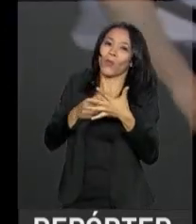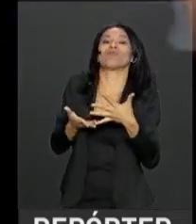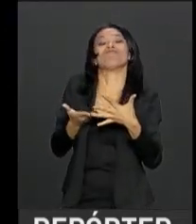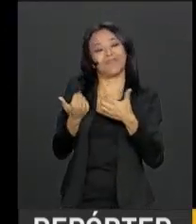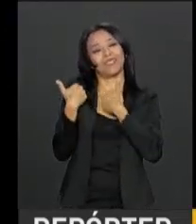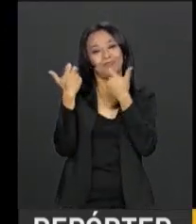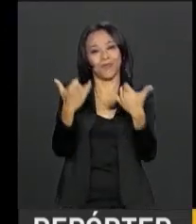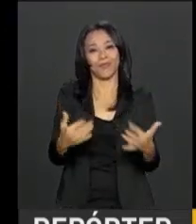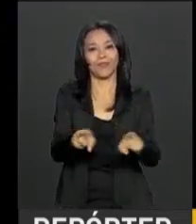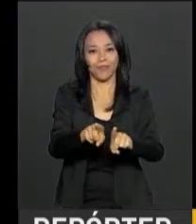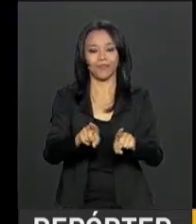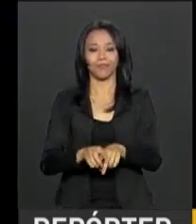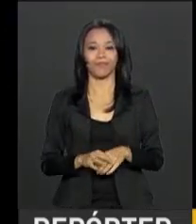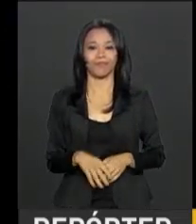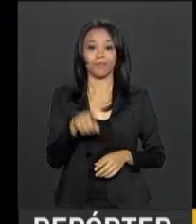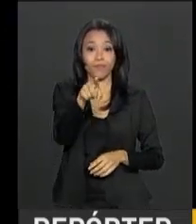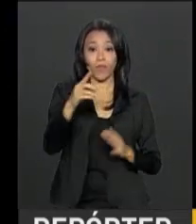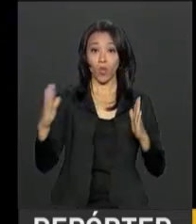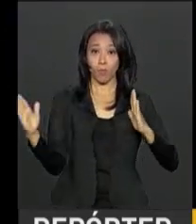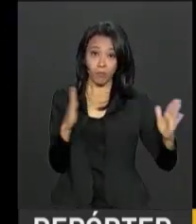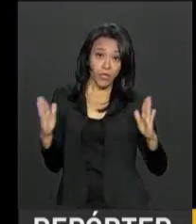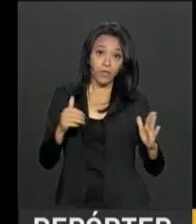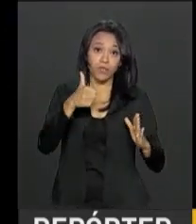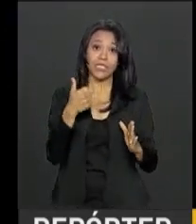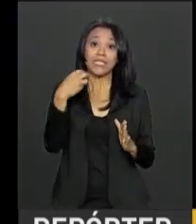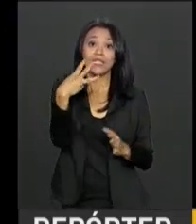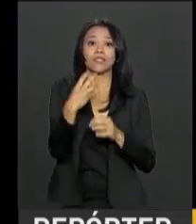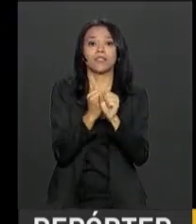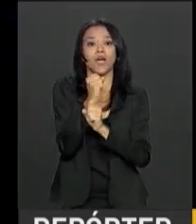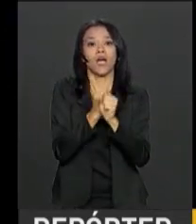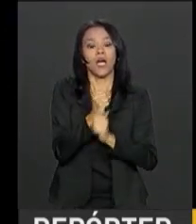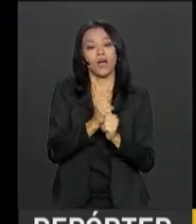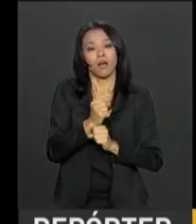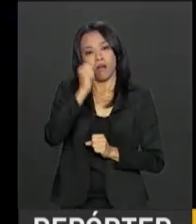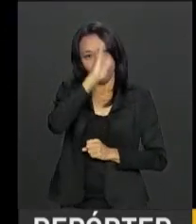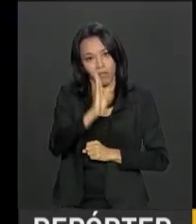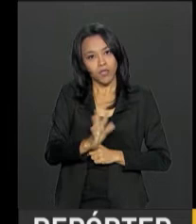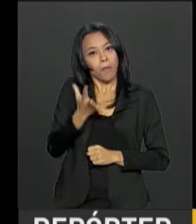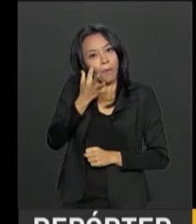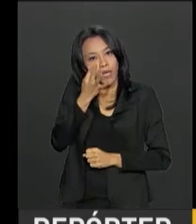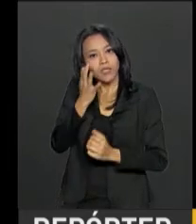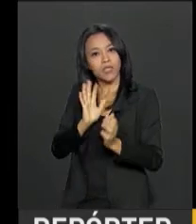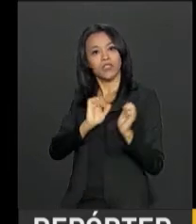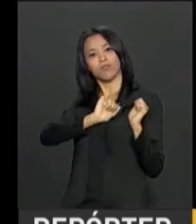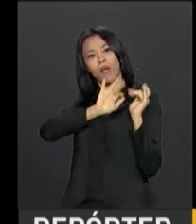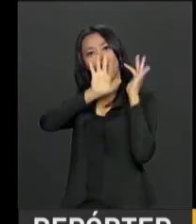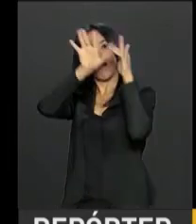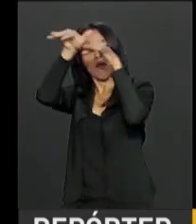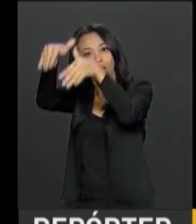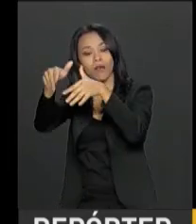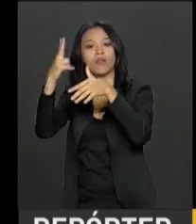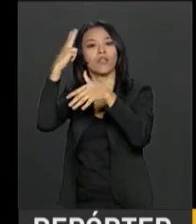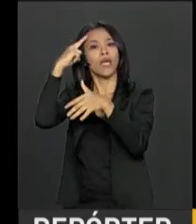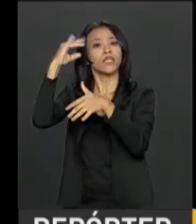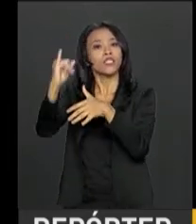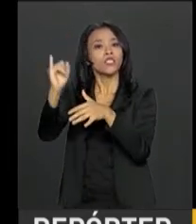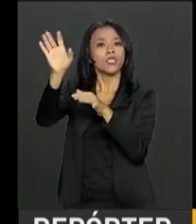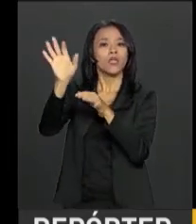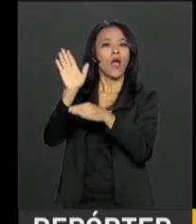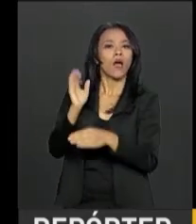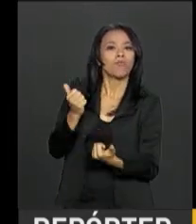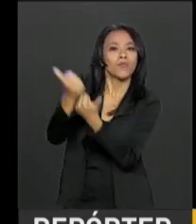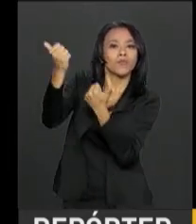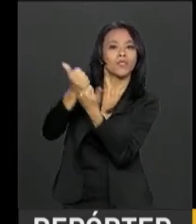13 anos o brasil esteve presente no haiti criando condições para a estabilização do